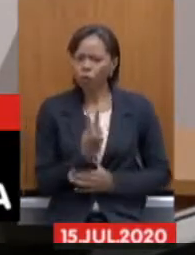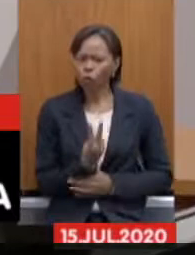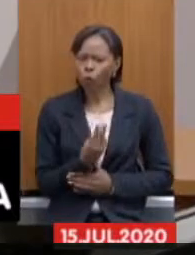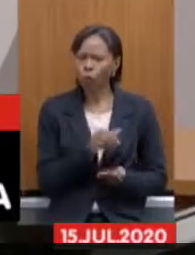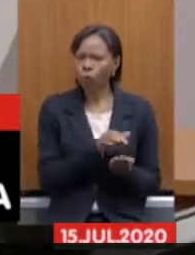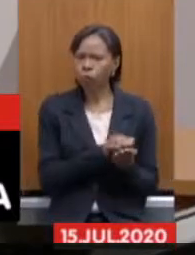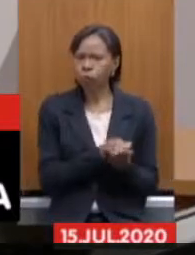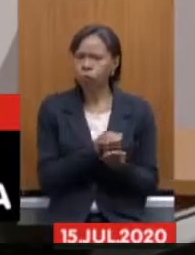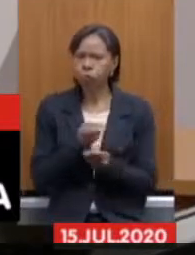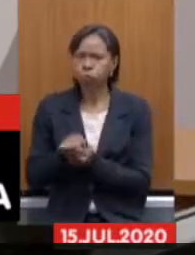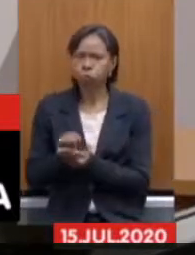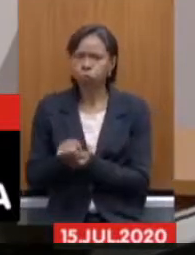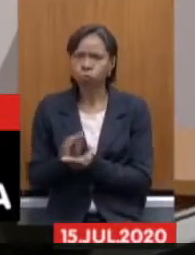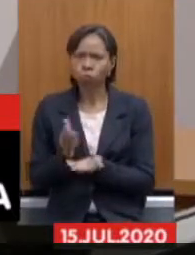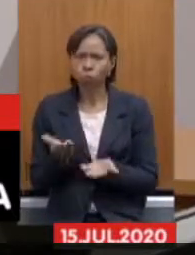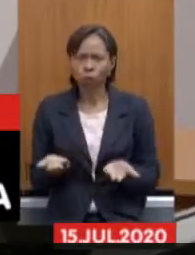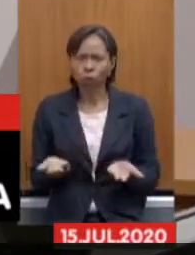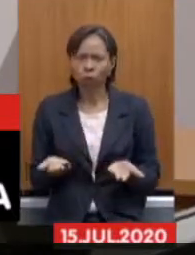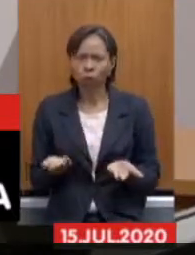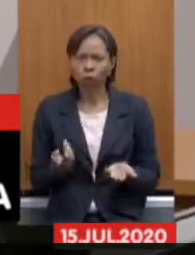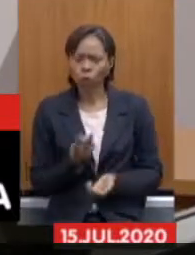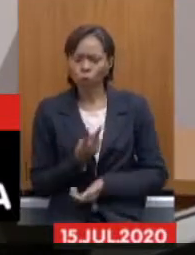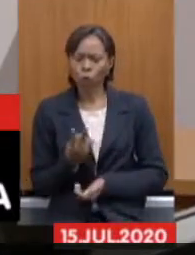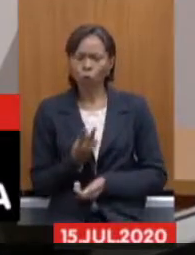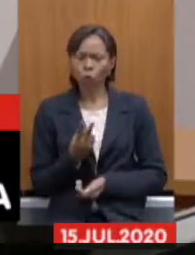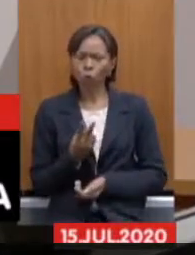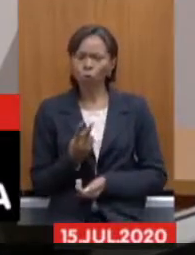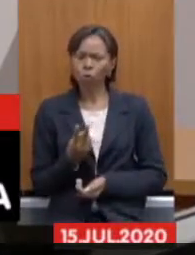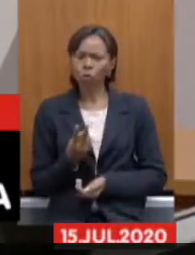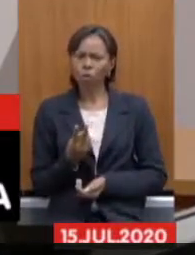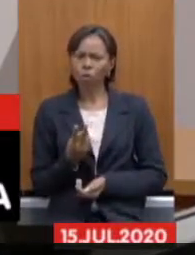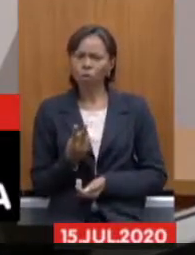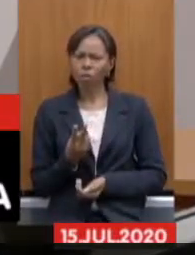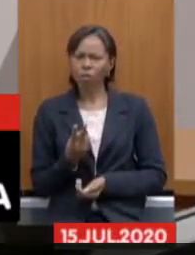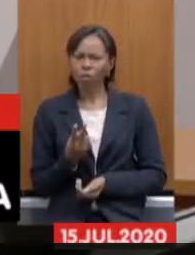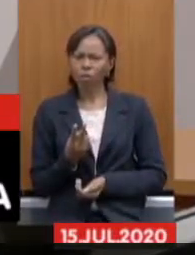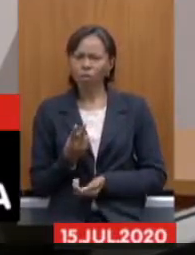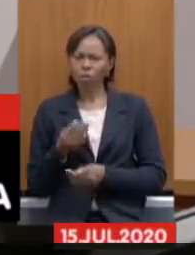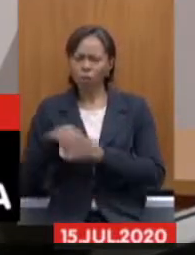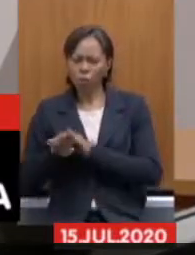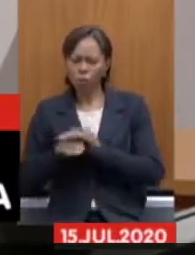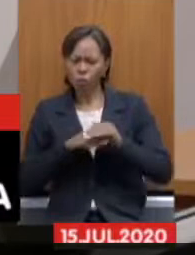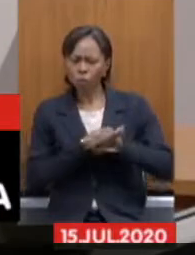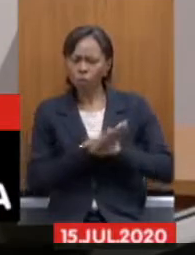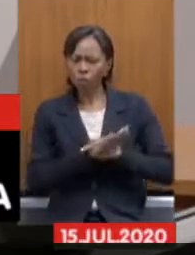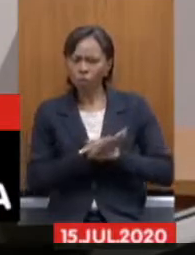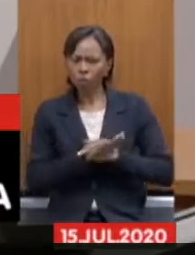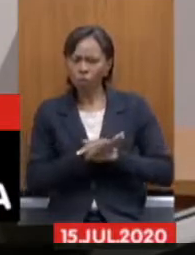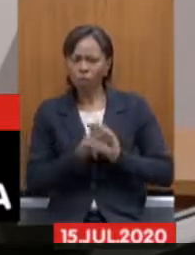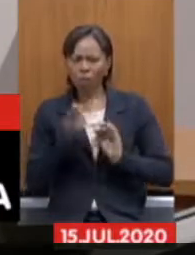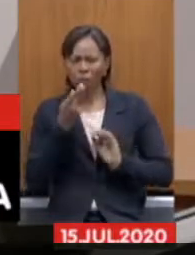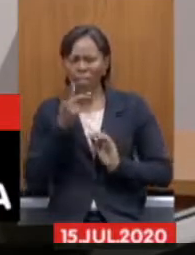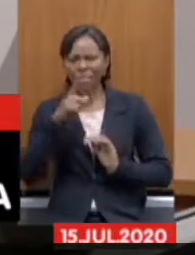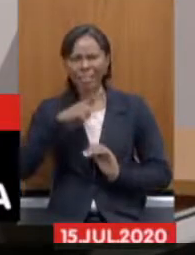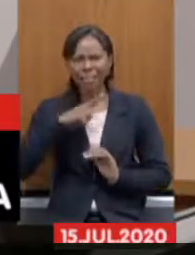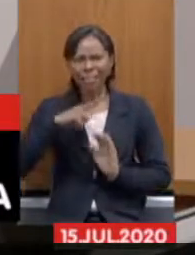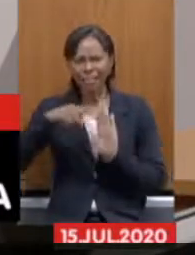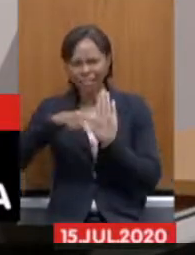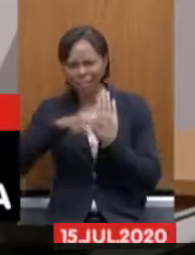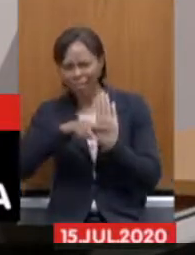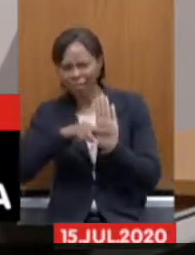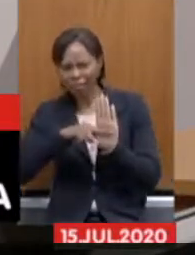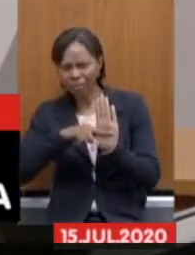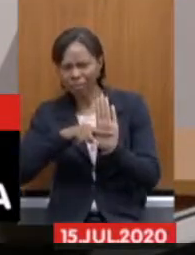para que coloque os dois fundos e queremos dizer que vai ter desce então eu